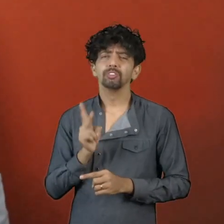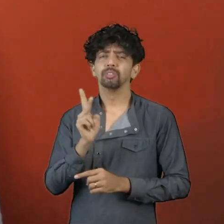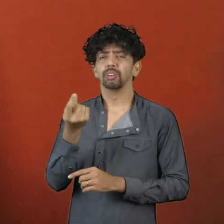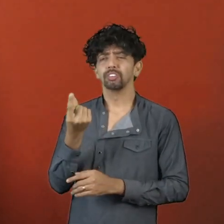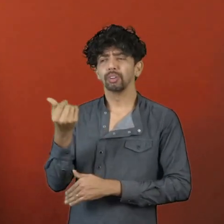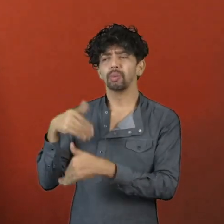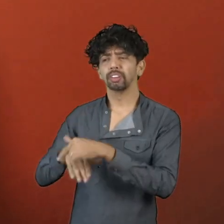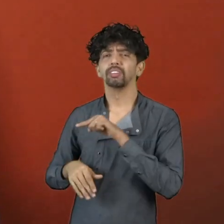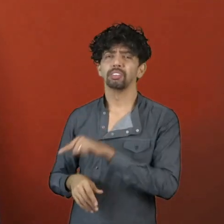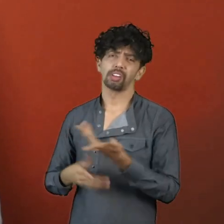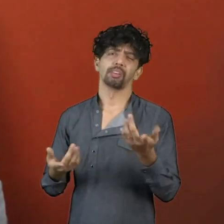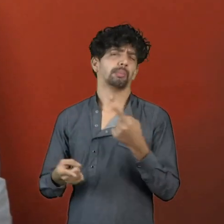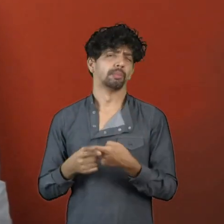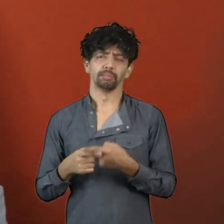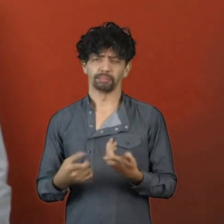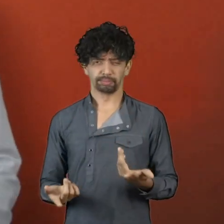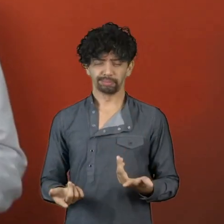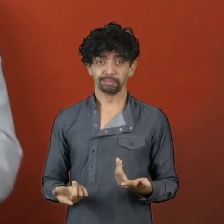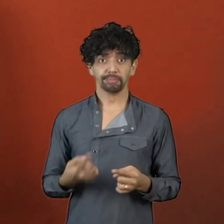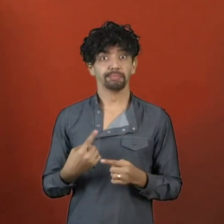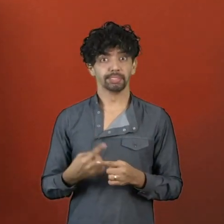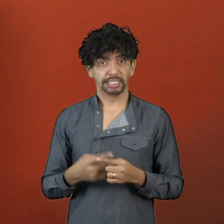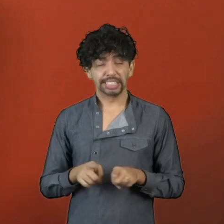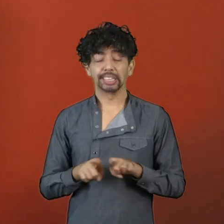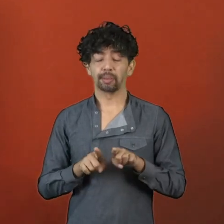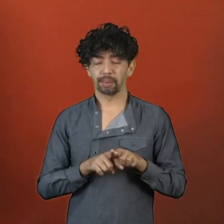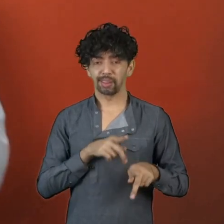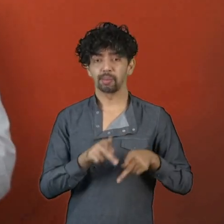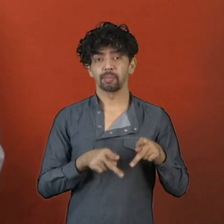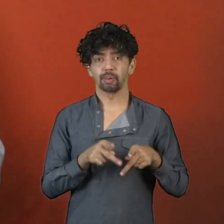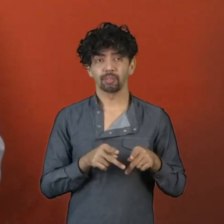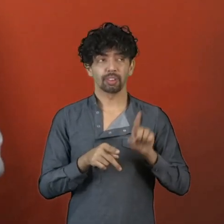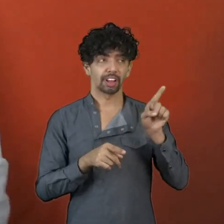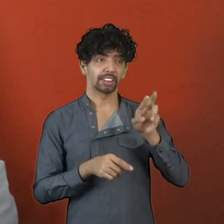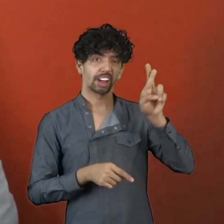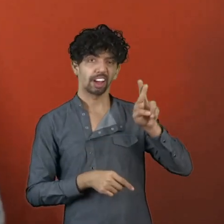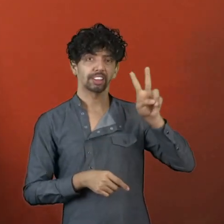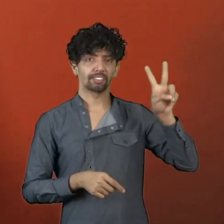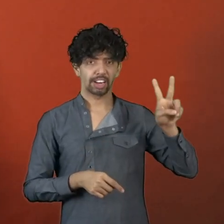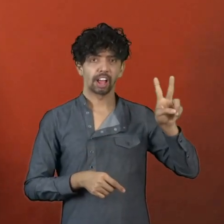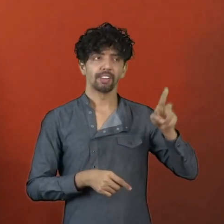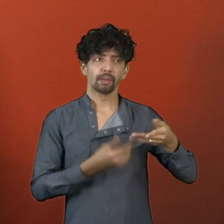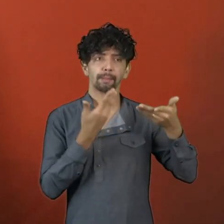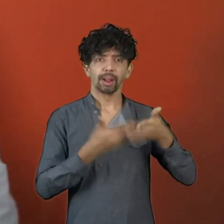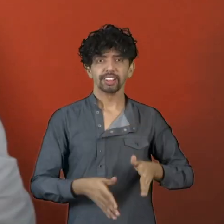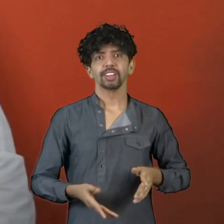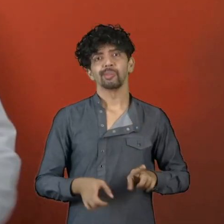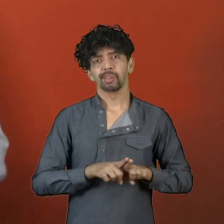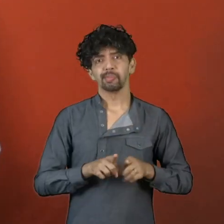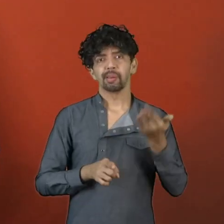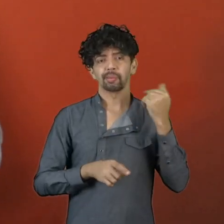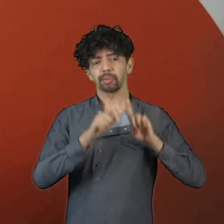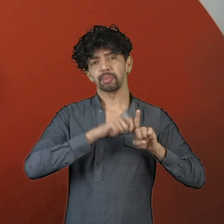a guardar na caderneta de poupança? Porque foram aquelas que também perderam dinheiro na renda variável, lá